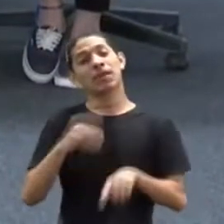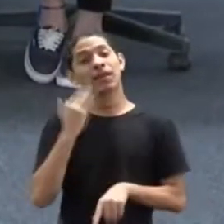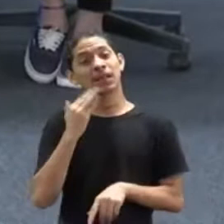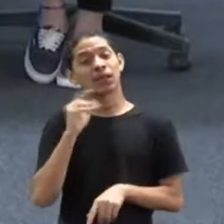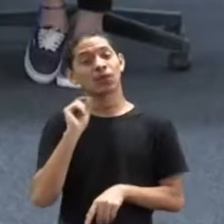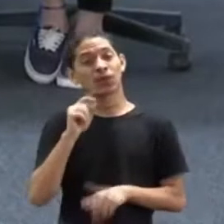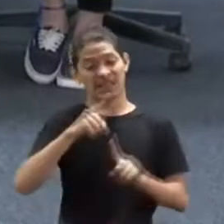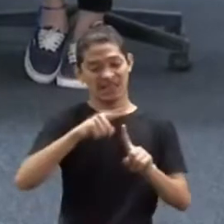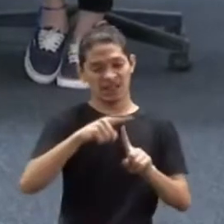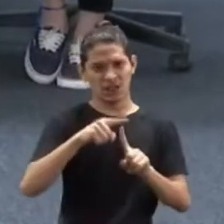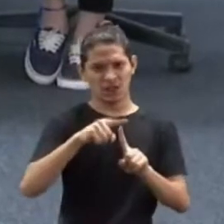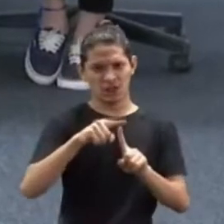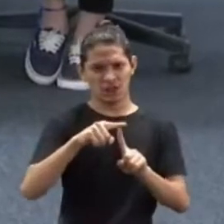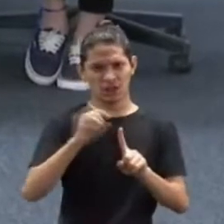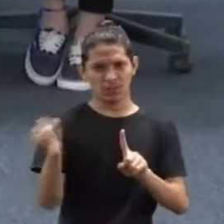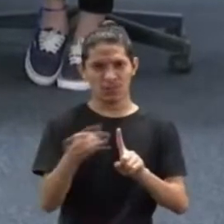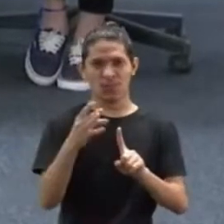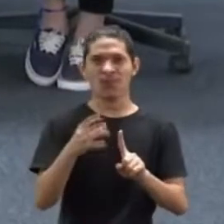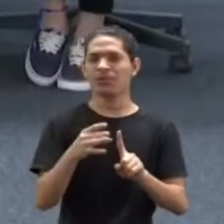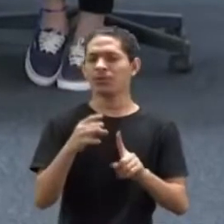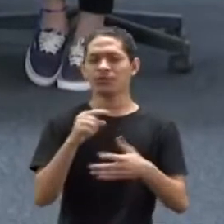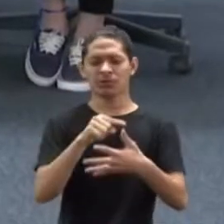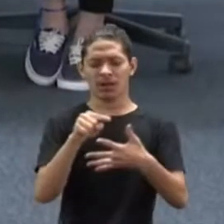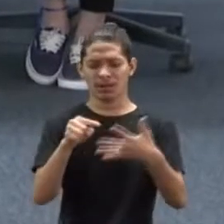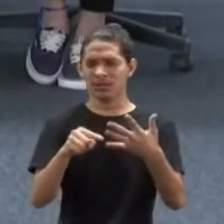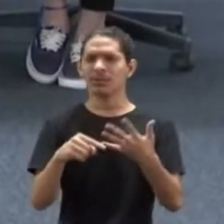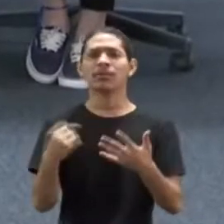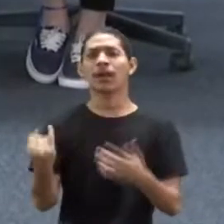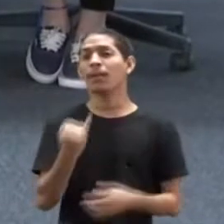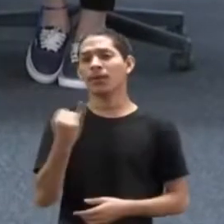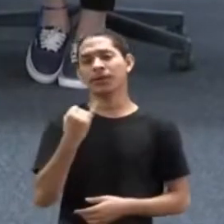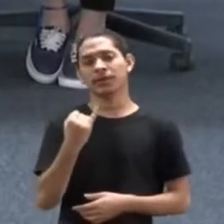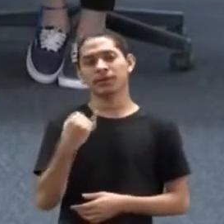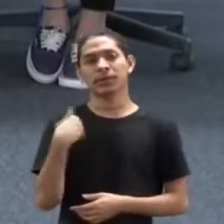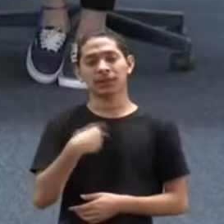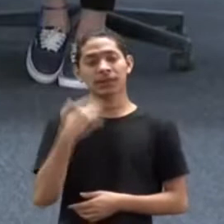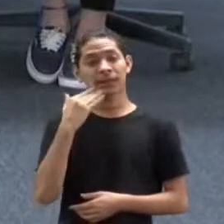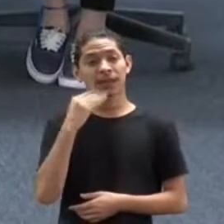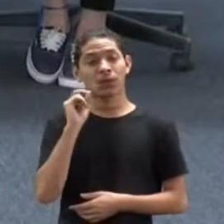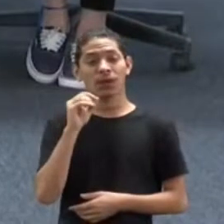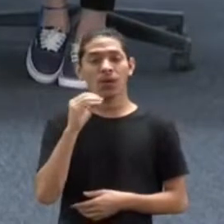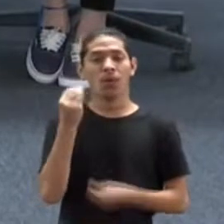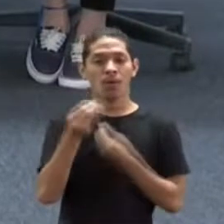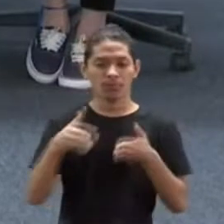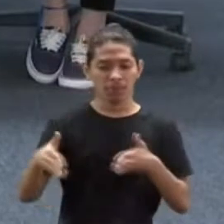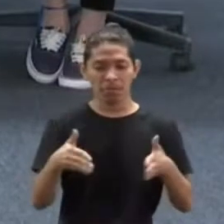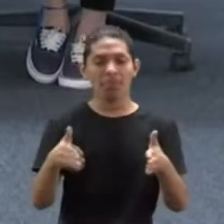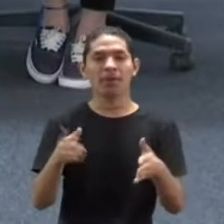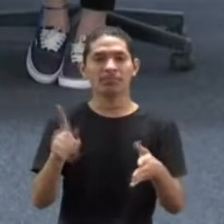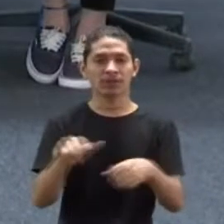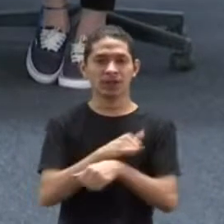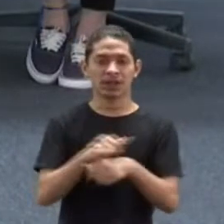durante todo dia até o dia sete de Fevereiro próximo domingo Wilson disse que irá se reunir com o comitê de